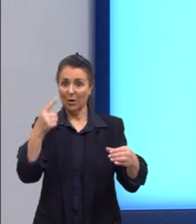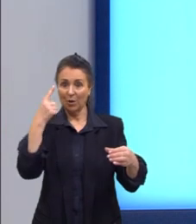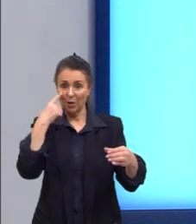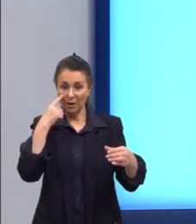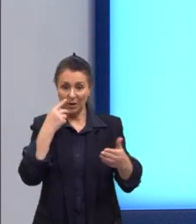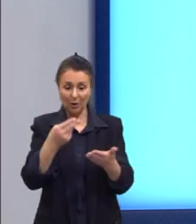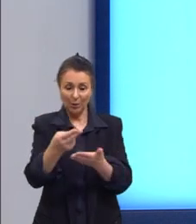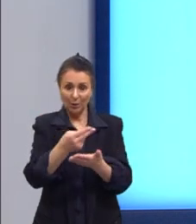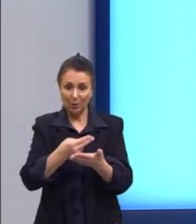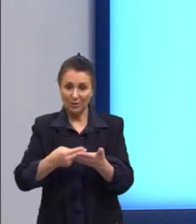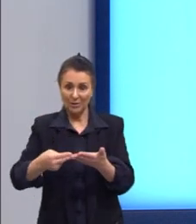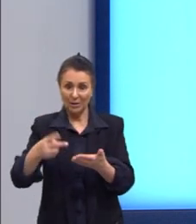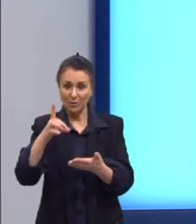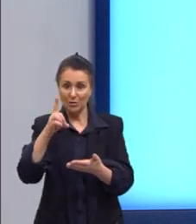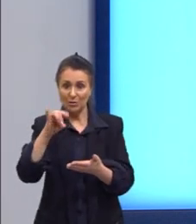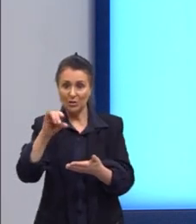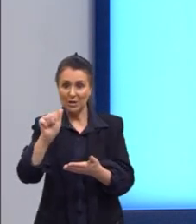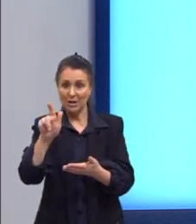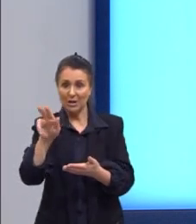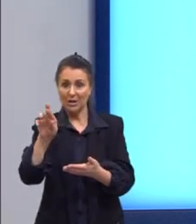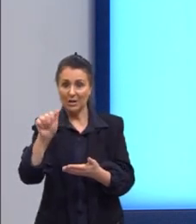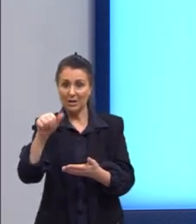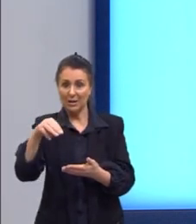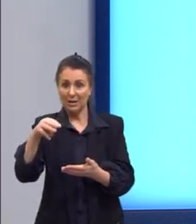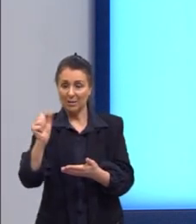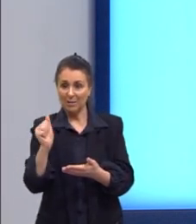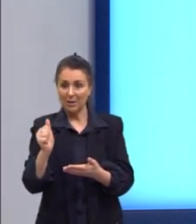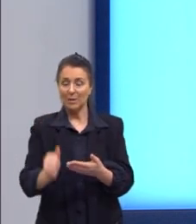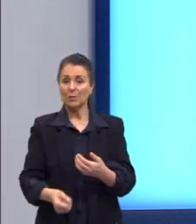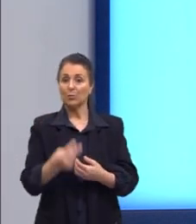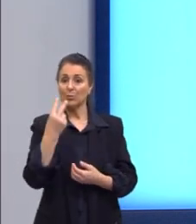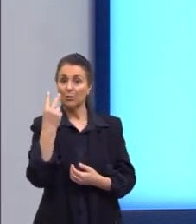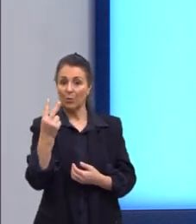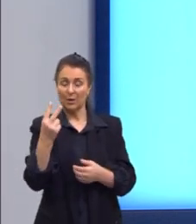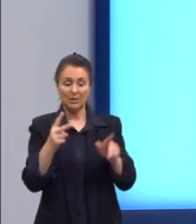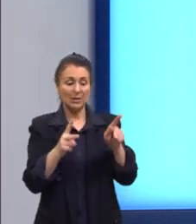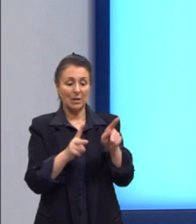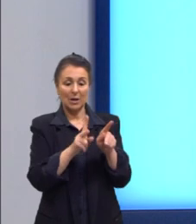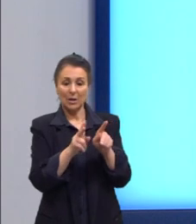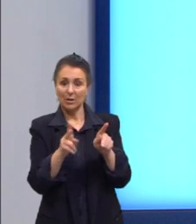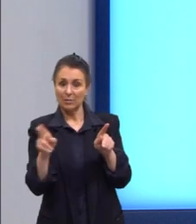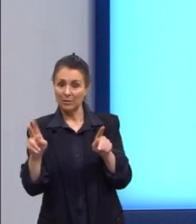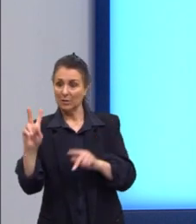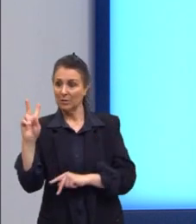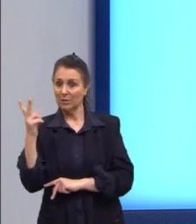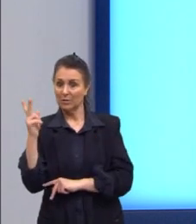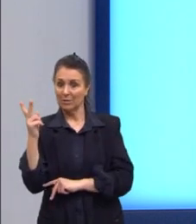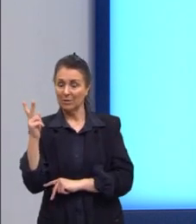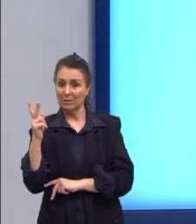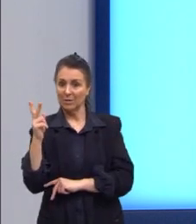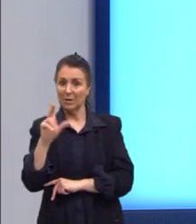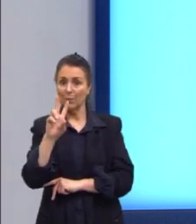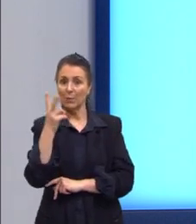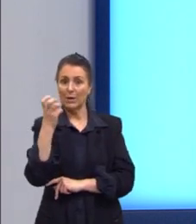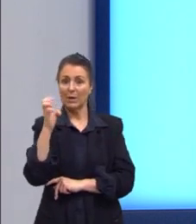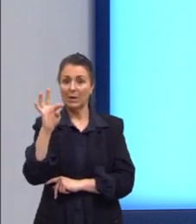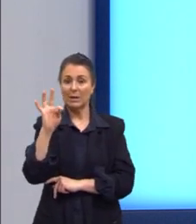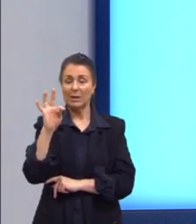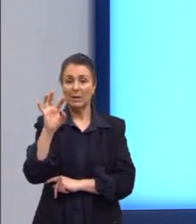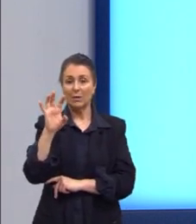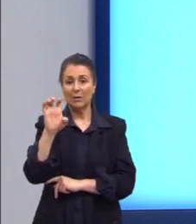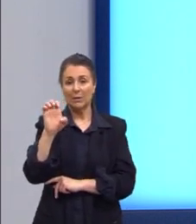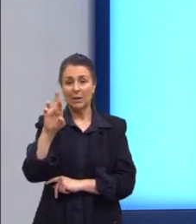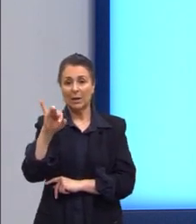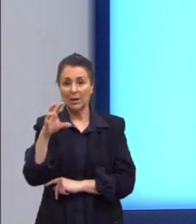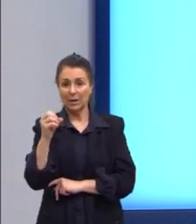que eu trouxe a reação ocorre entre dois isótopos de hidrogênio que é o deutério que é o tem a massa